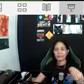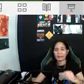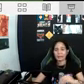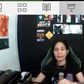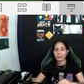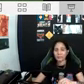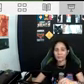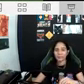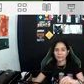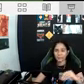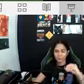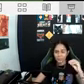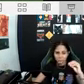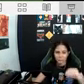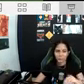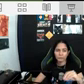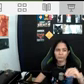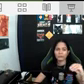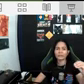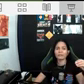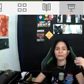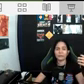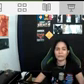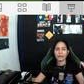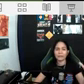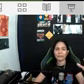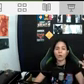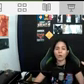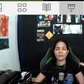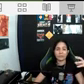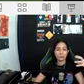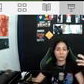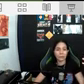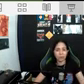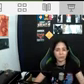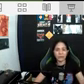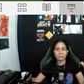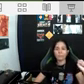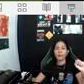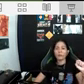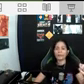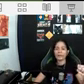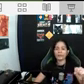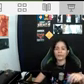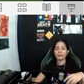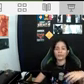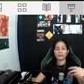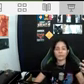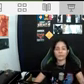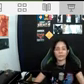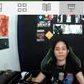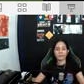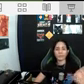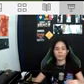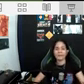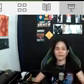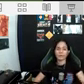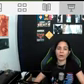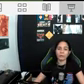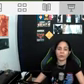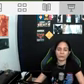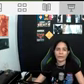relacionar as características de um conjunto de dados limitado, ou seja, uma amostra, com as características do universo